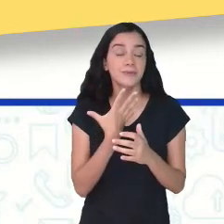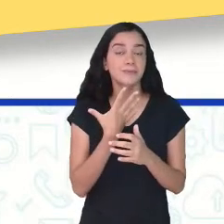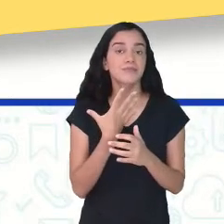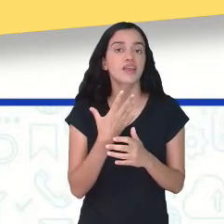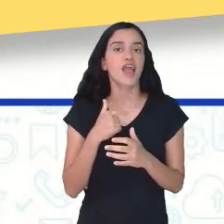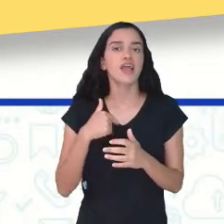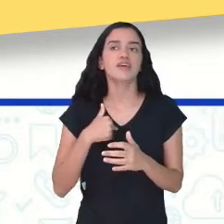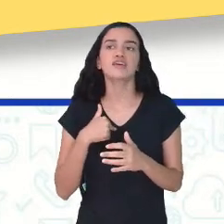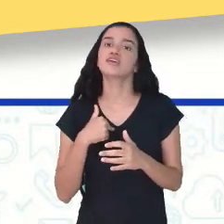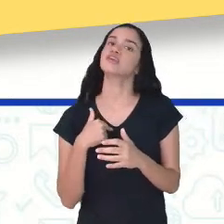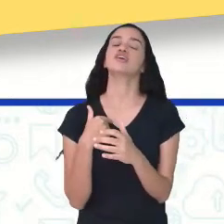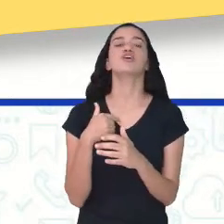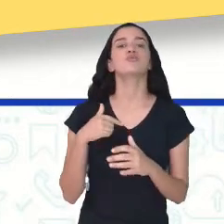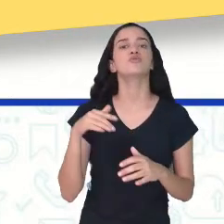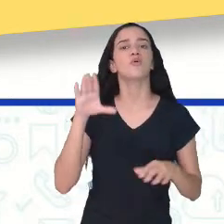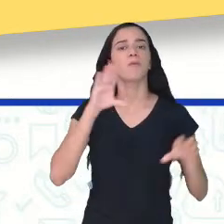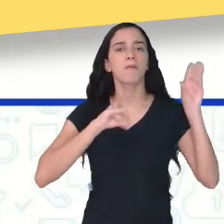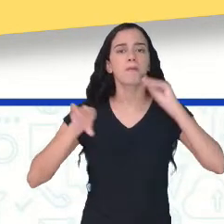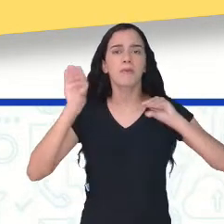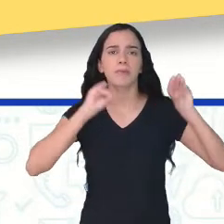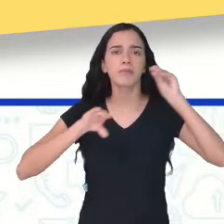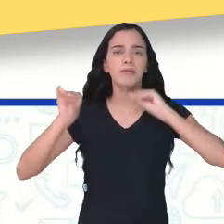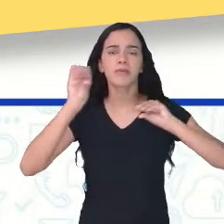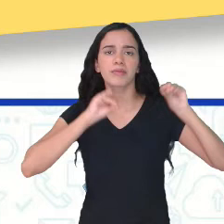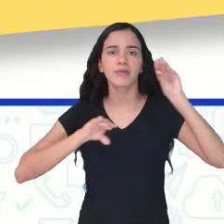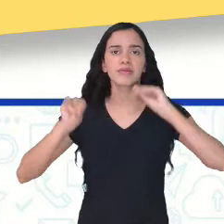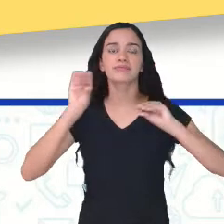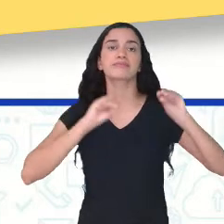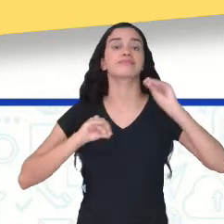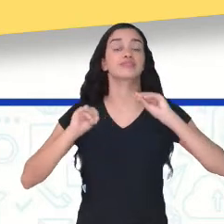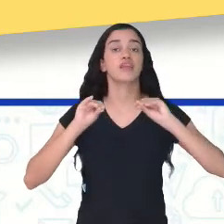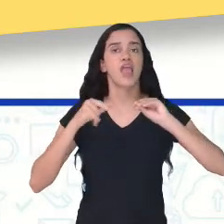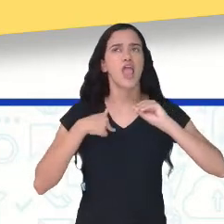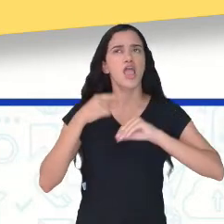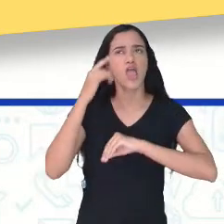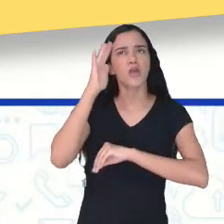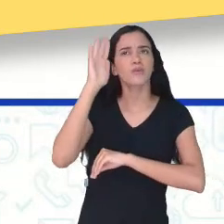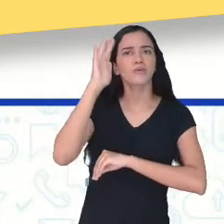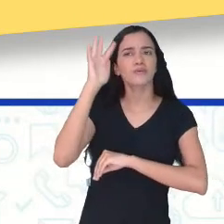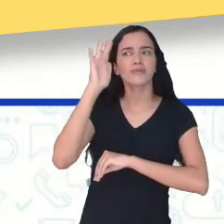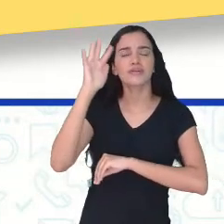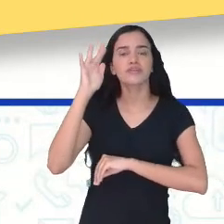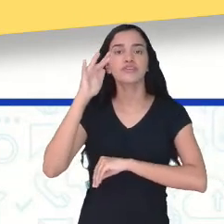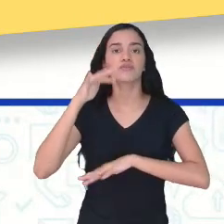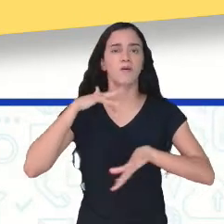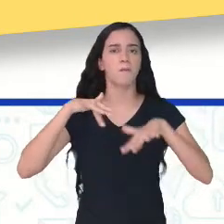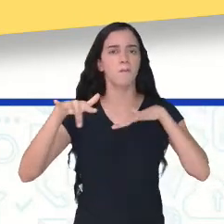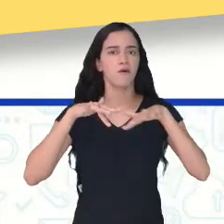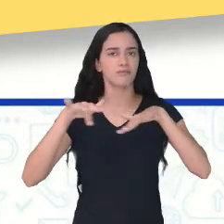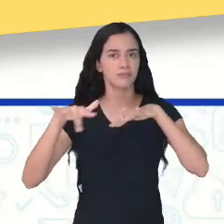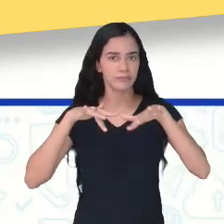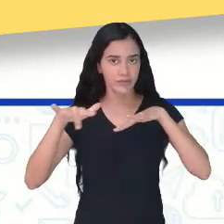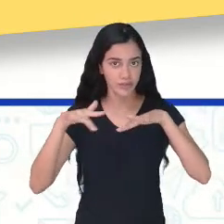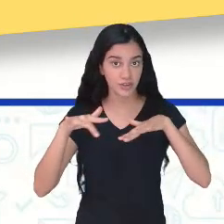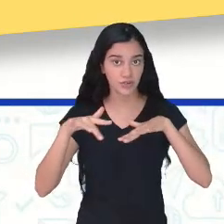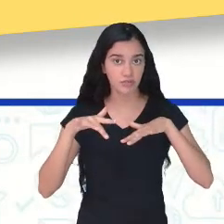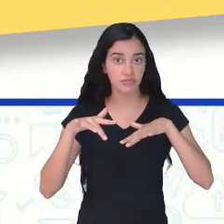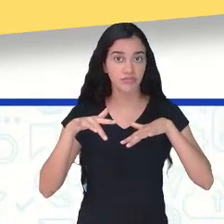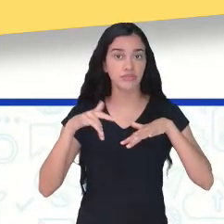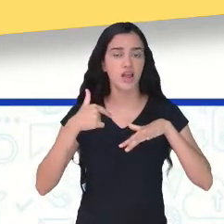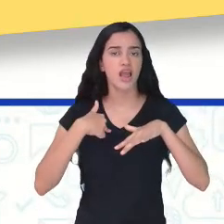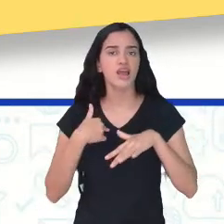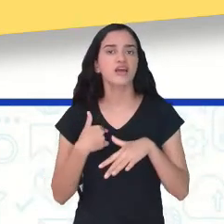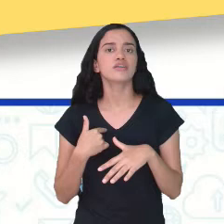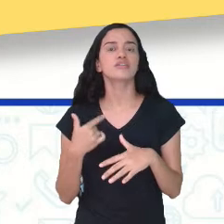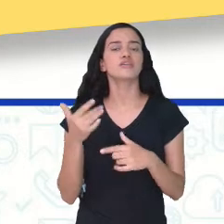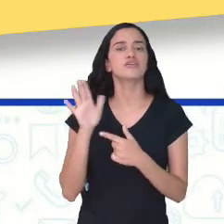estou gesticulando, quando estou explicando alguma coisa para vocês, eu imagino que eu esteja fazendo movimentos harmônicos na medida que eu